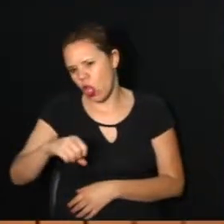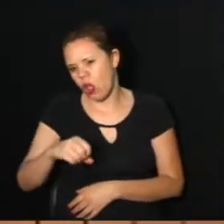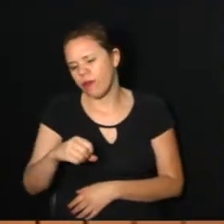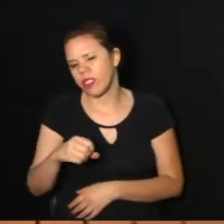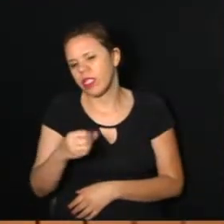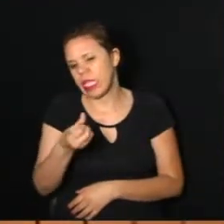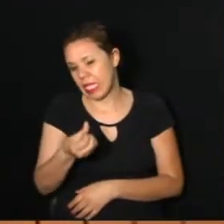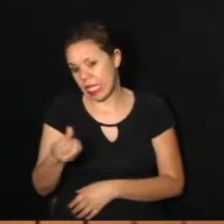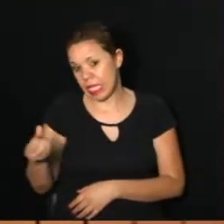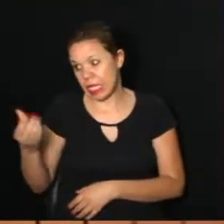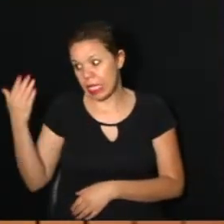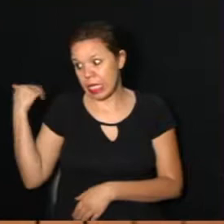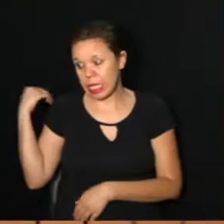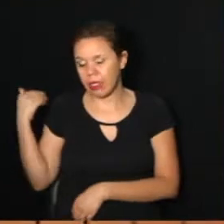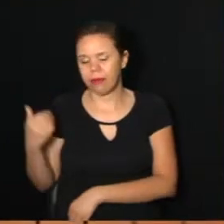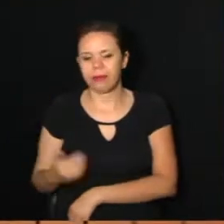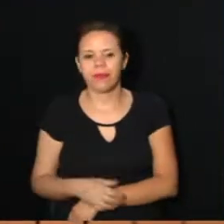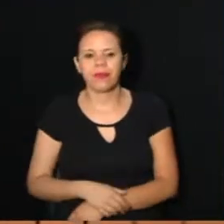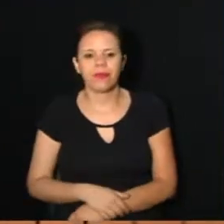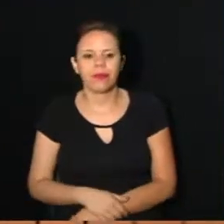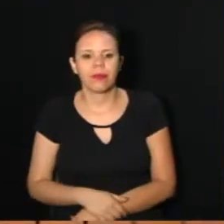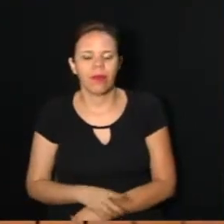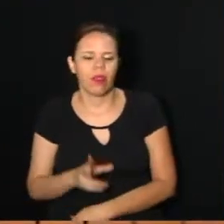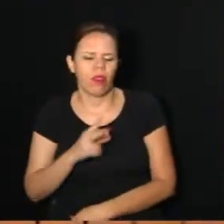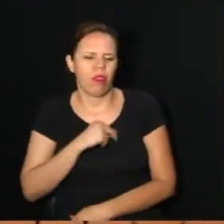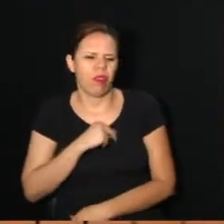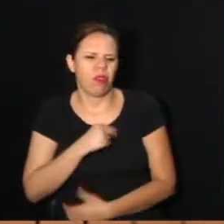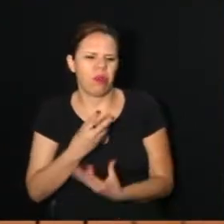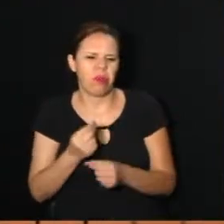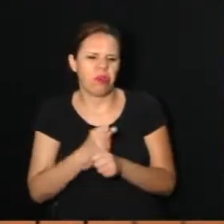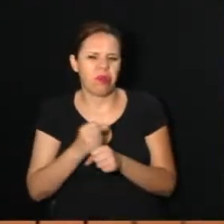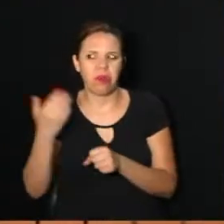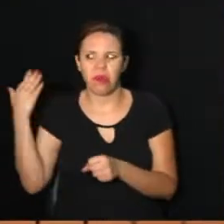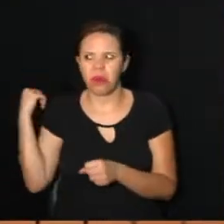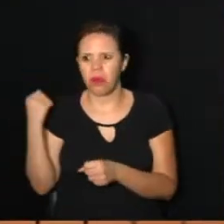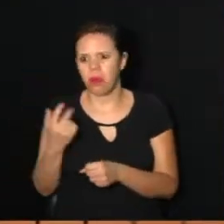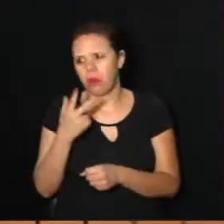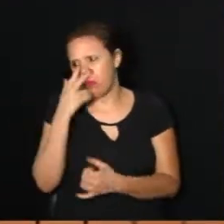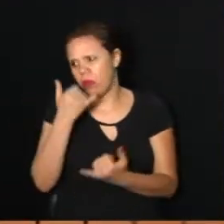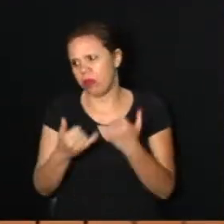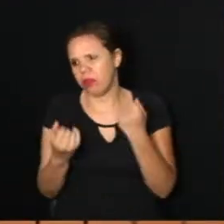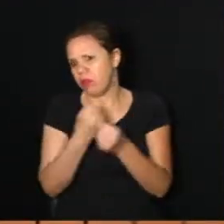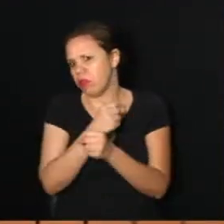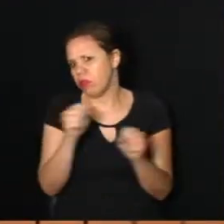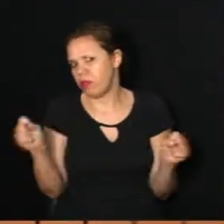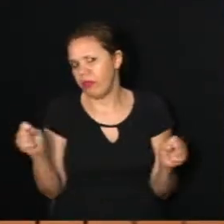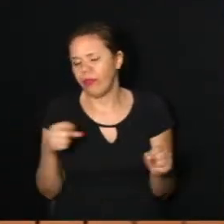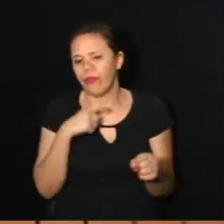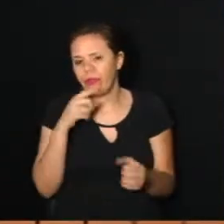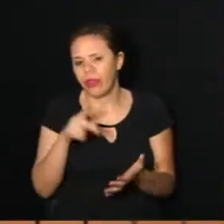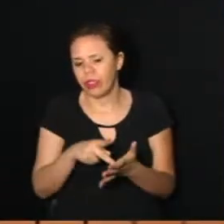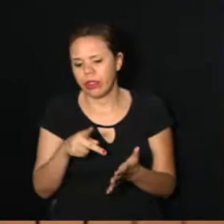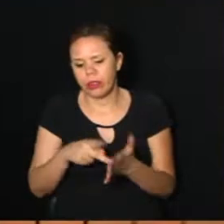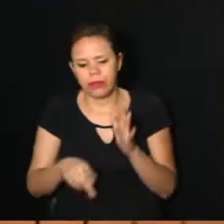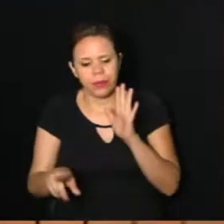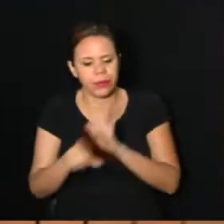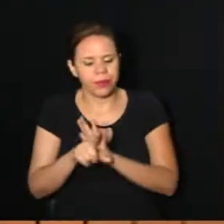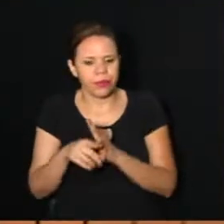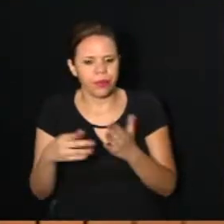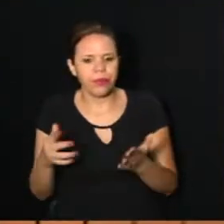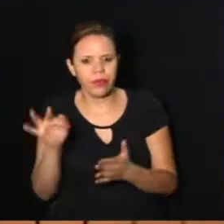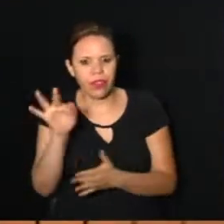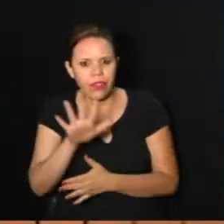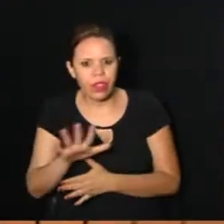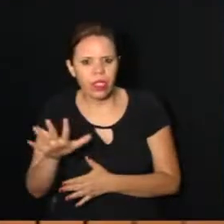1966, coisas de... Gente, é o fim do mundo, quer dizer, não tenha dúvida que essa lei, tanto a federal quanto